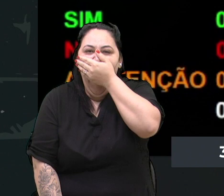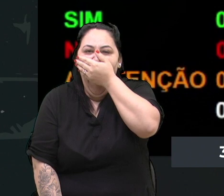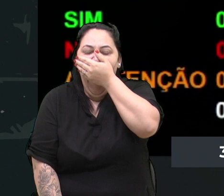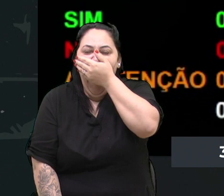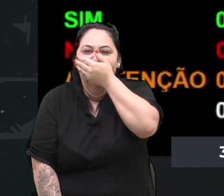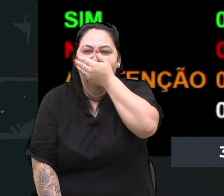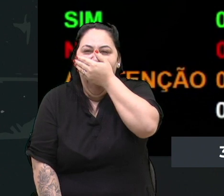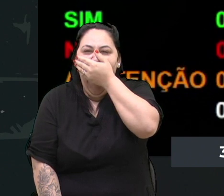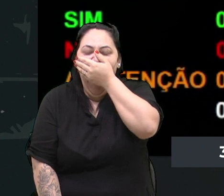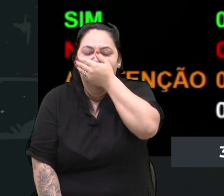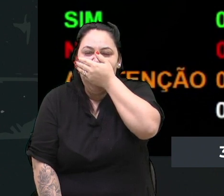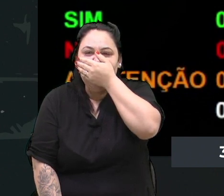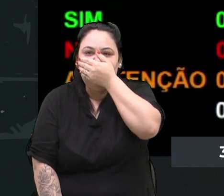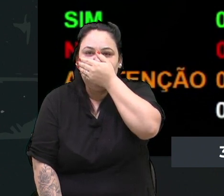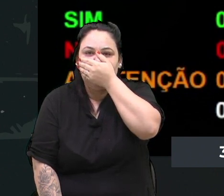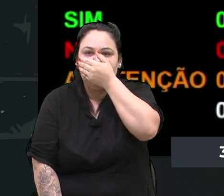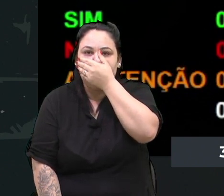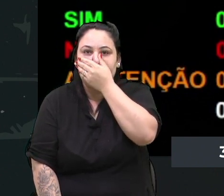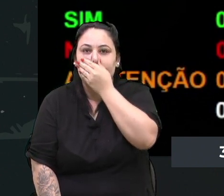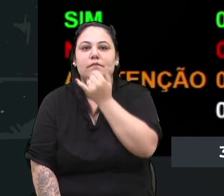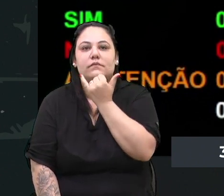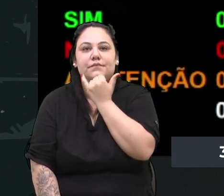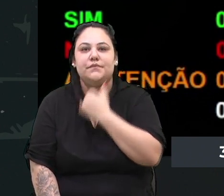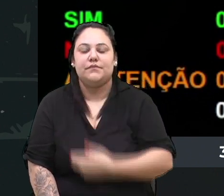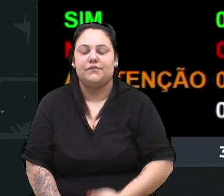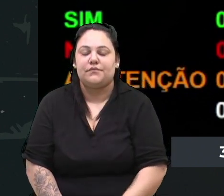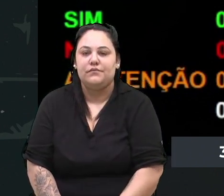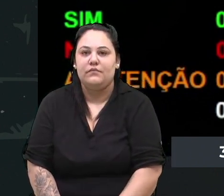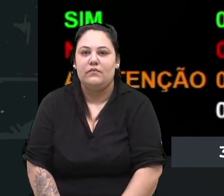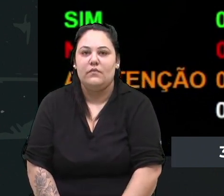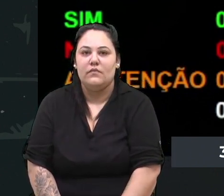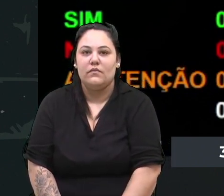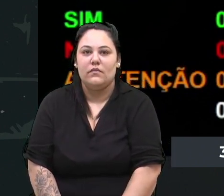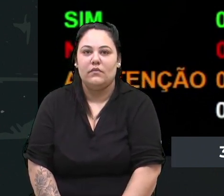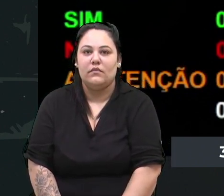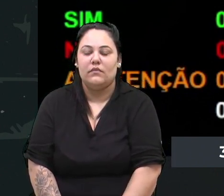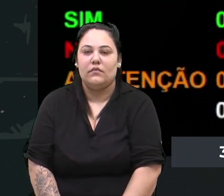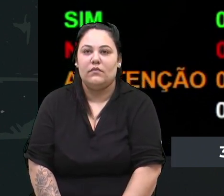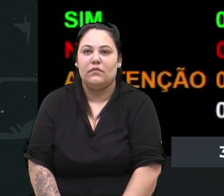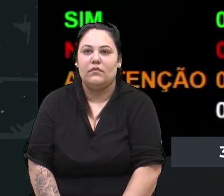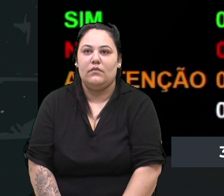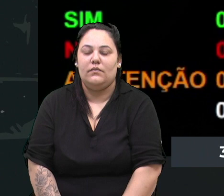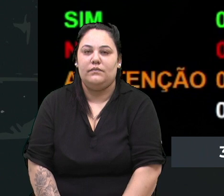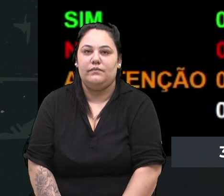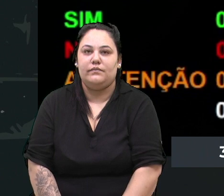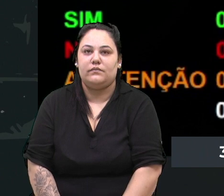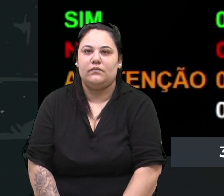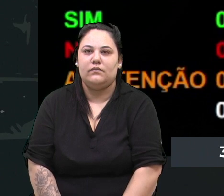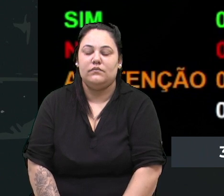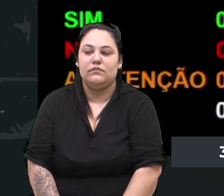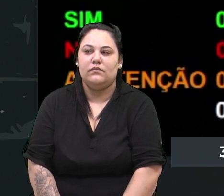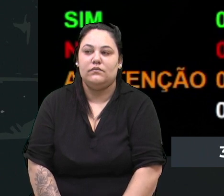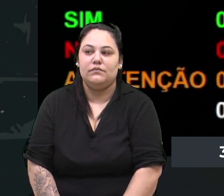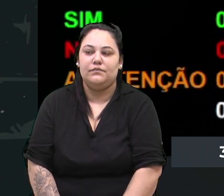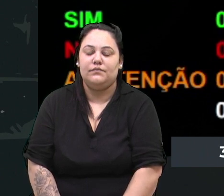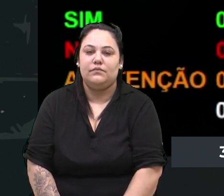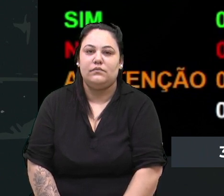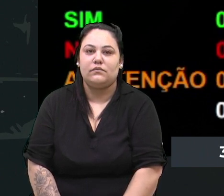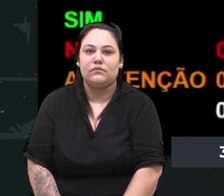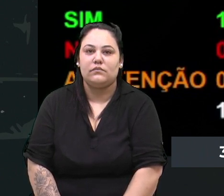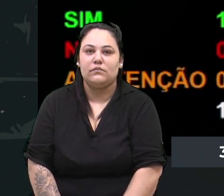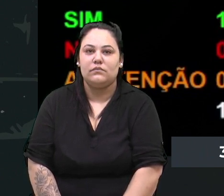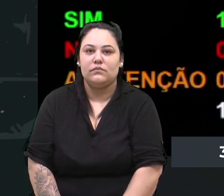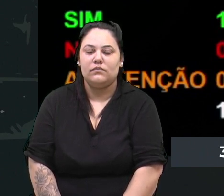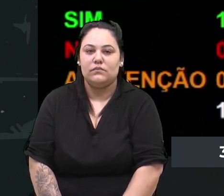Crescimento econômico. Mais fortalecido, melhor. Então, assim, olha, o direito dos trabalhadores, dos aposentados, uns enriquecem, outros não. A melhor igualdade